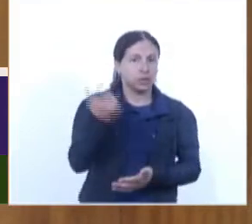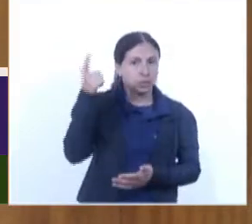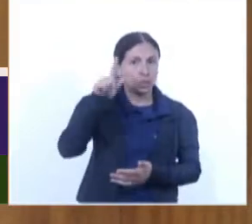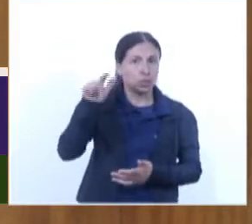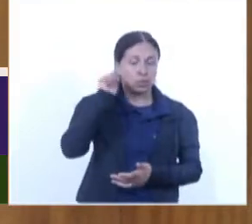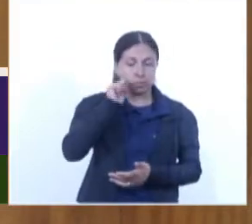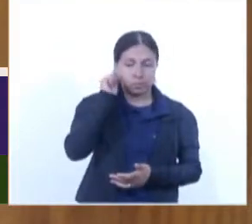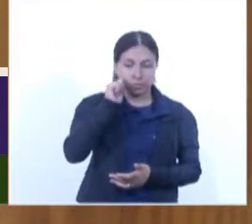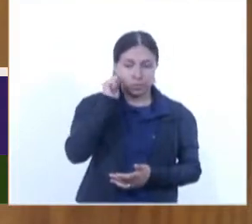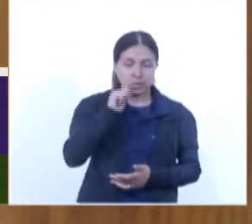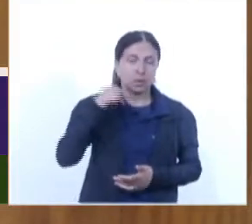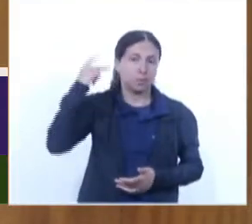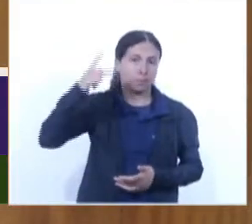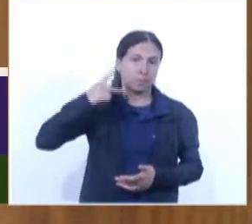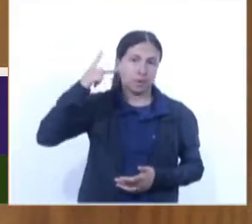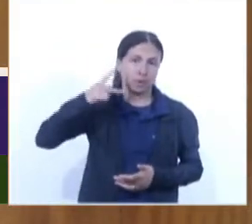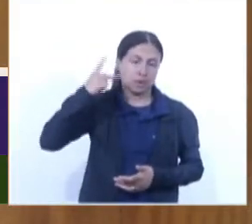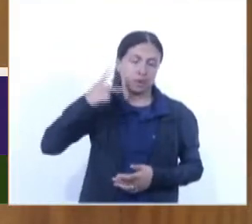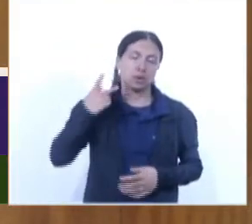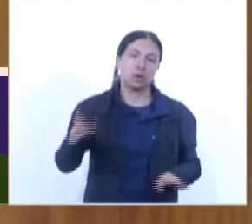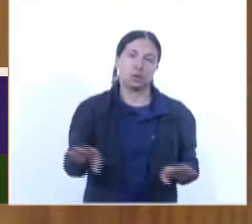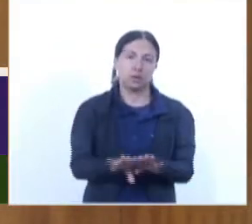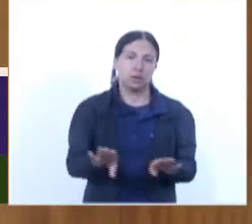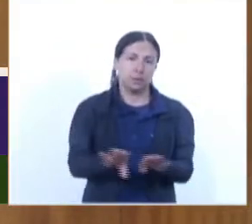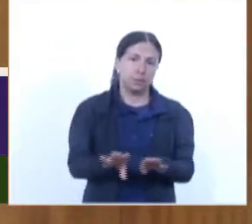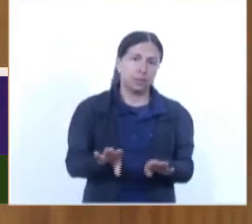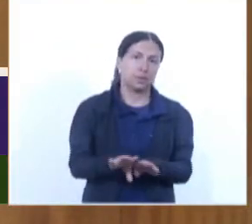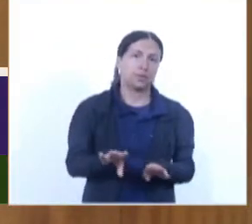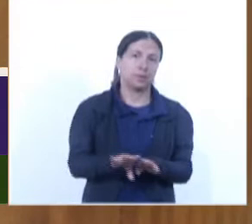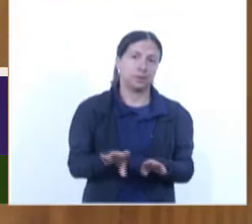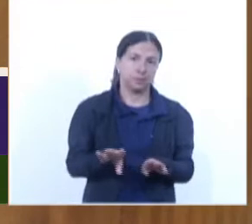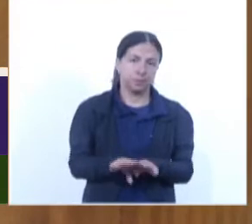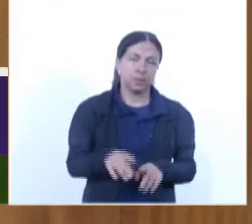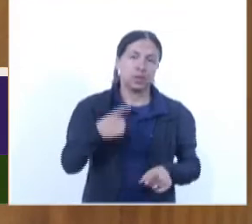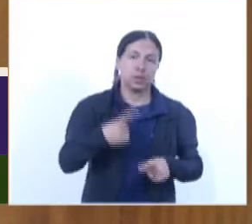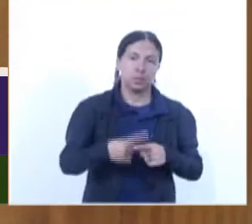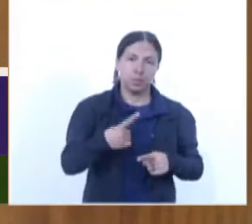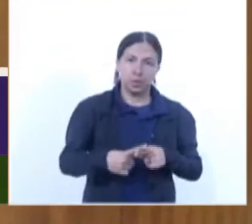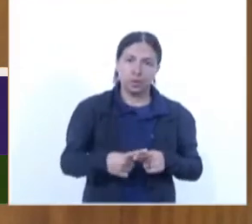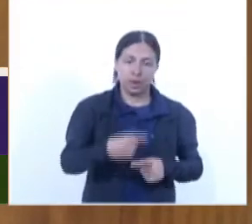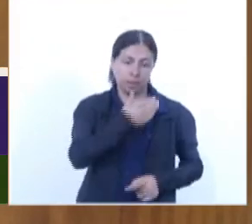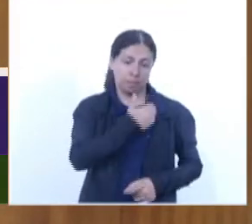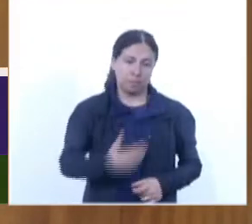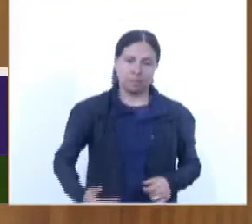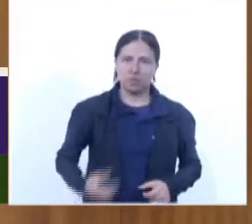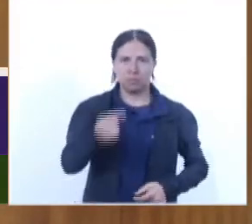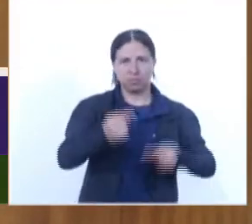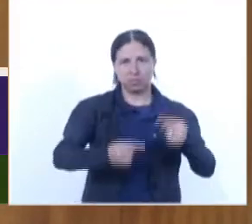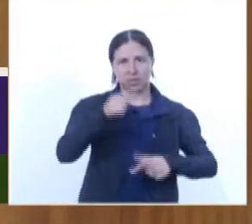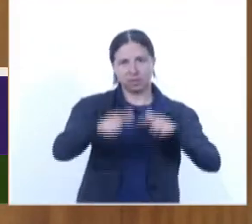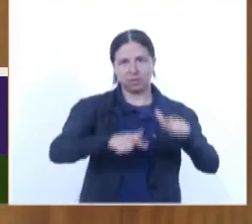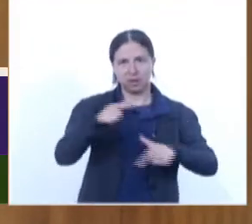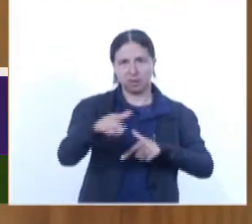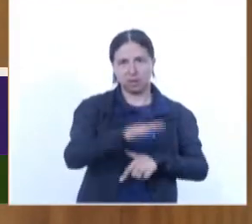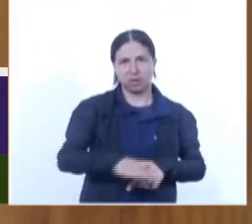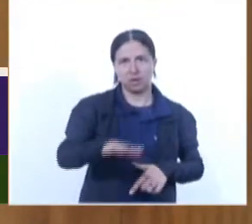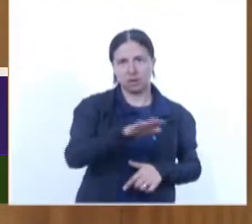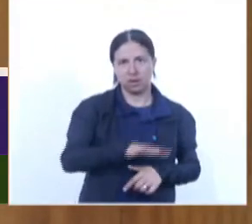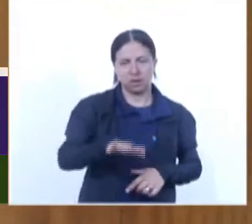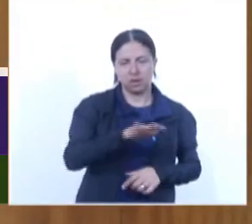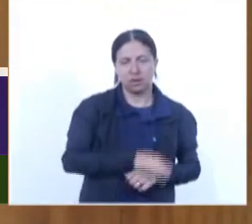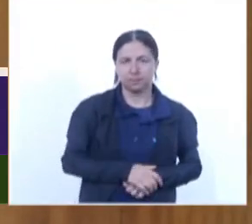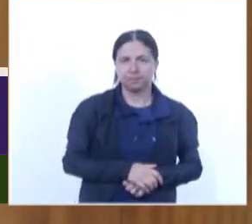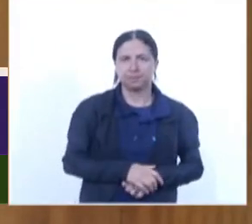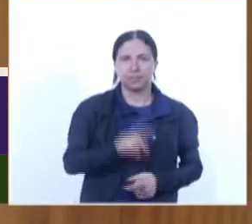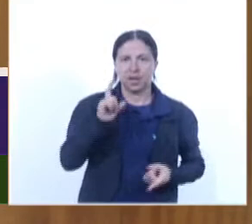parlamentares na ocupação do espaço público institucional E essas ameaças elas